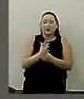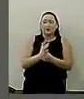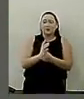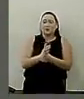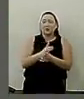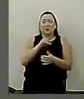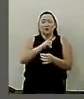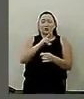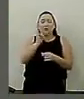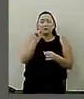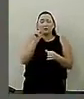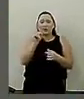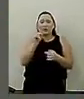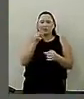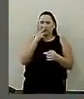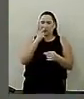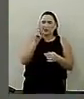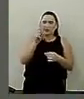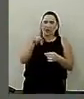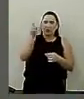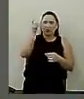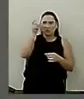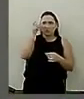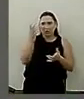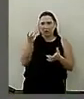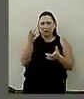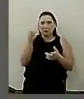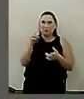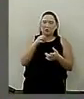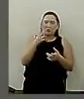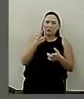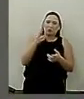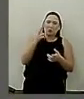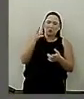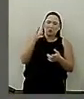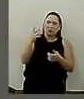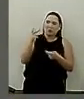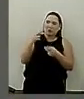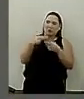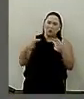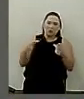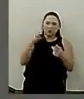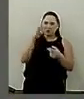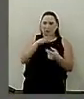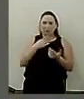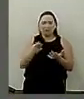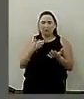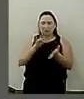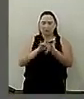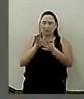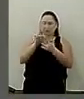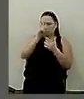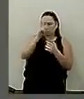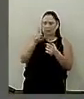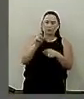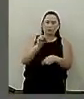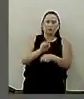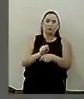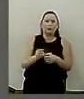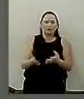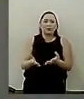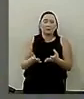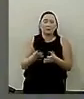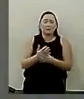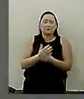repreendeu algum espírito maligno agindo no vento. Aí Jesus vira Gandalf, né? Quando